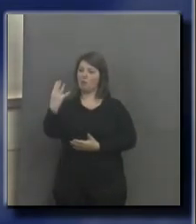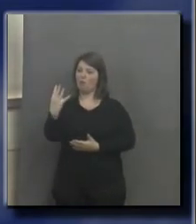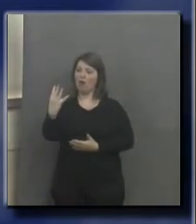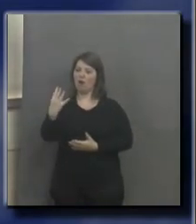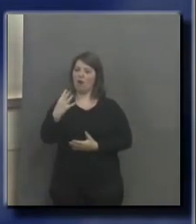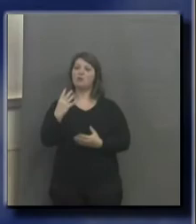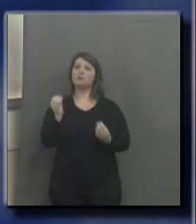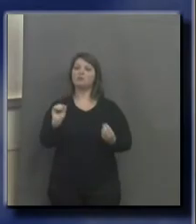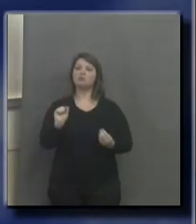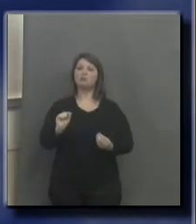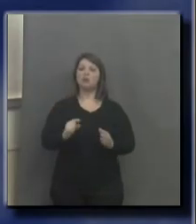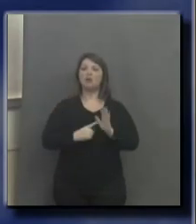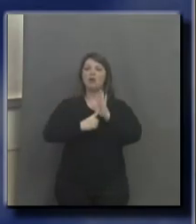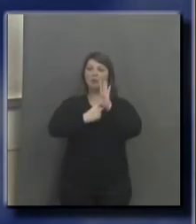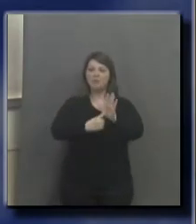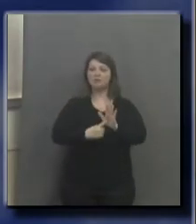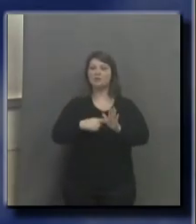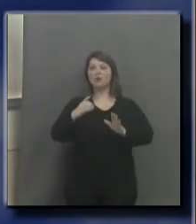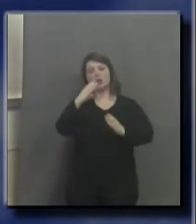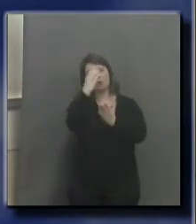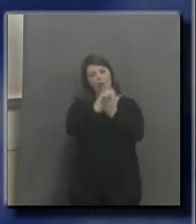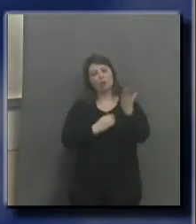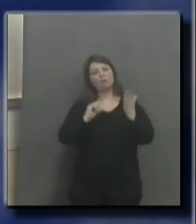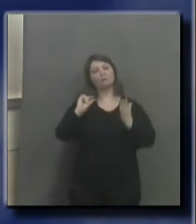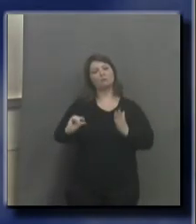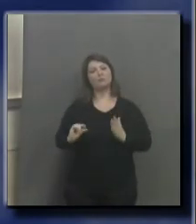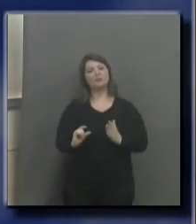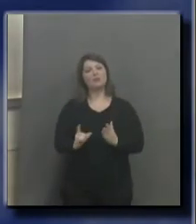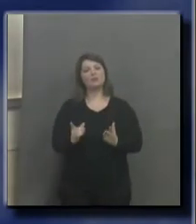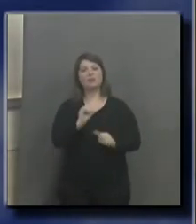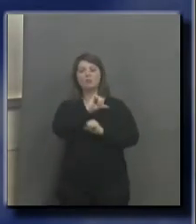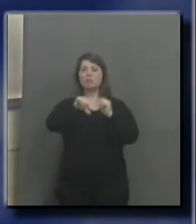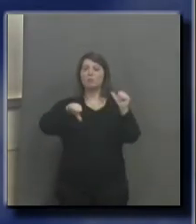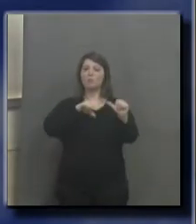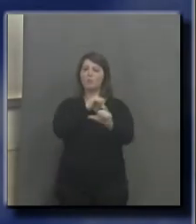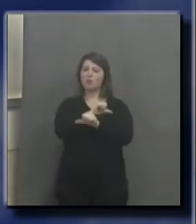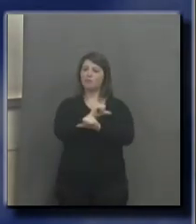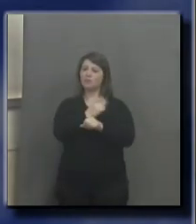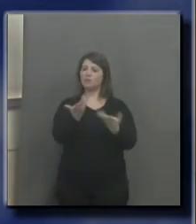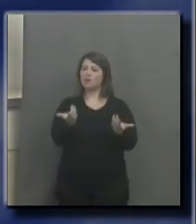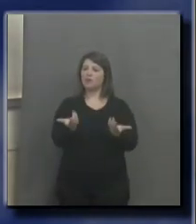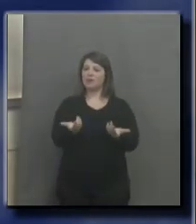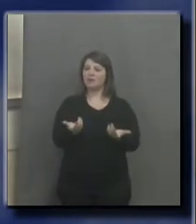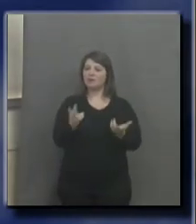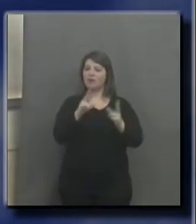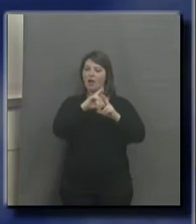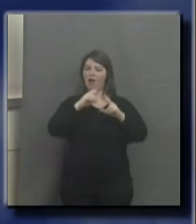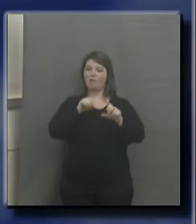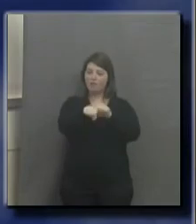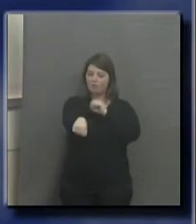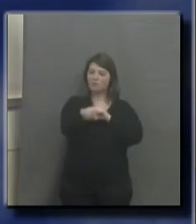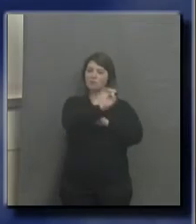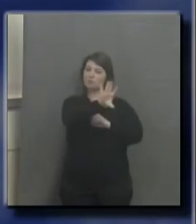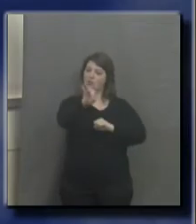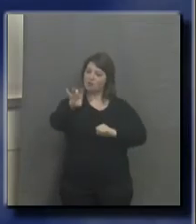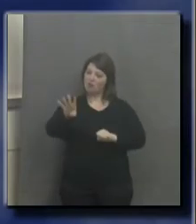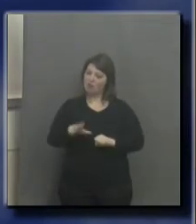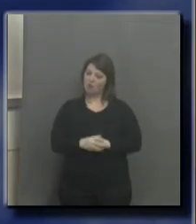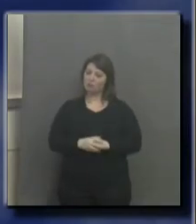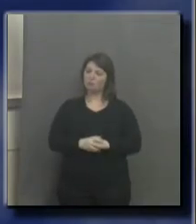que representaram, em relação ao currículo mínimo, uma mudança de paradigma na formação, né?